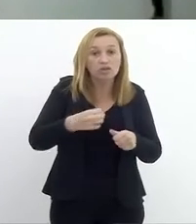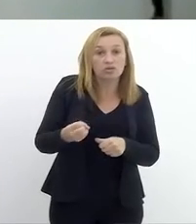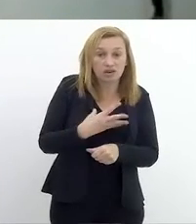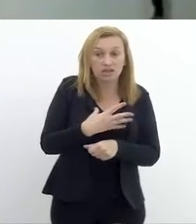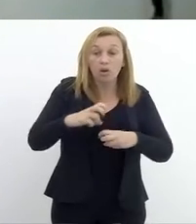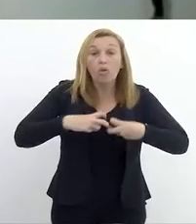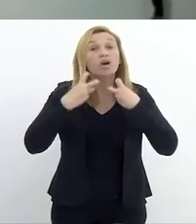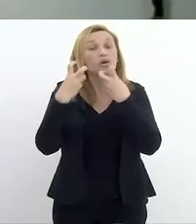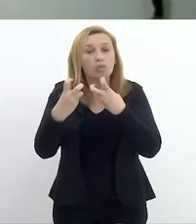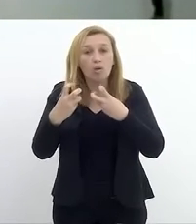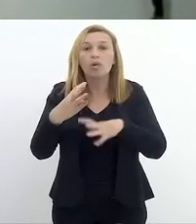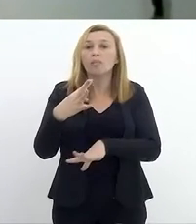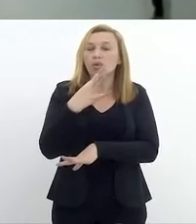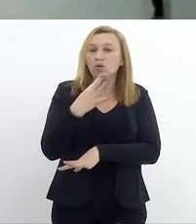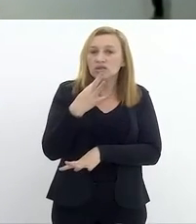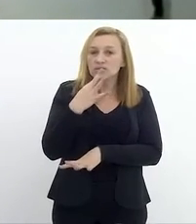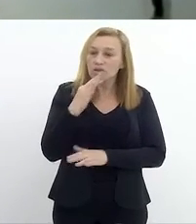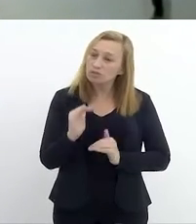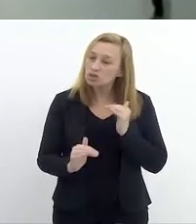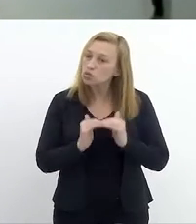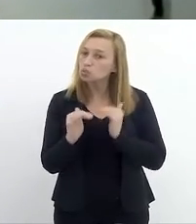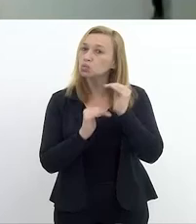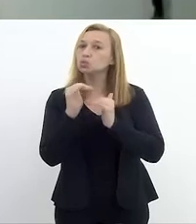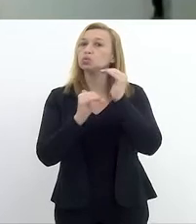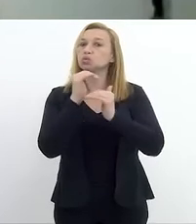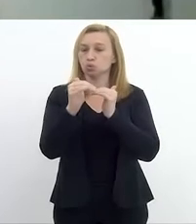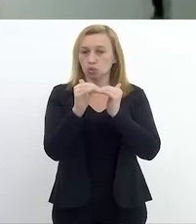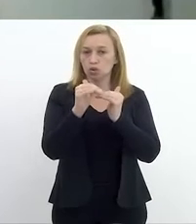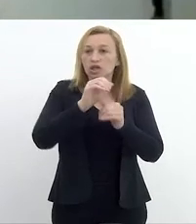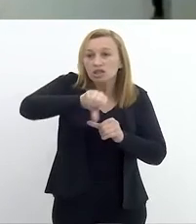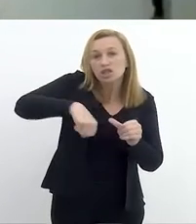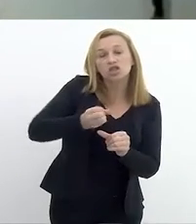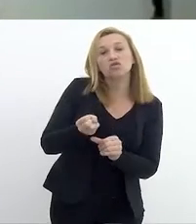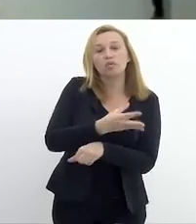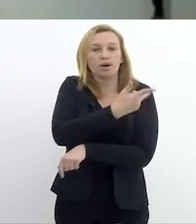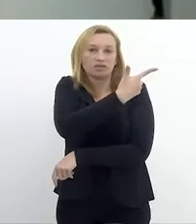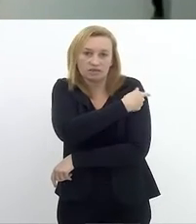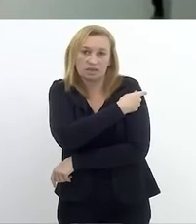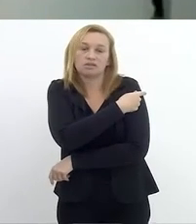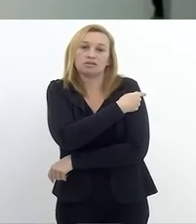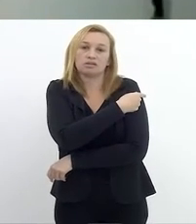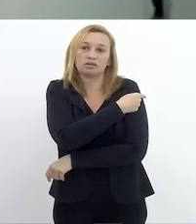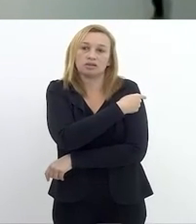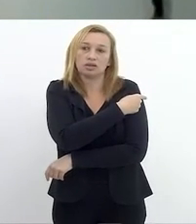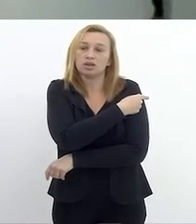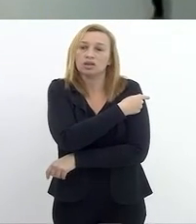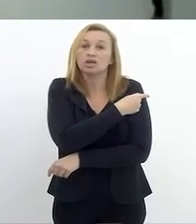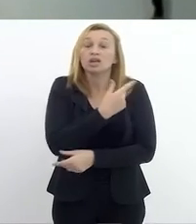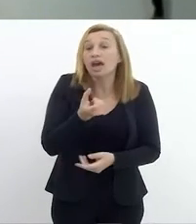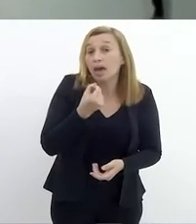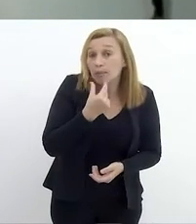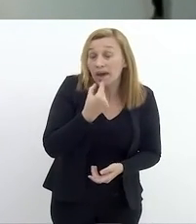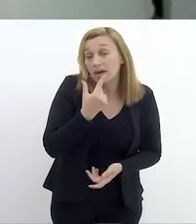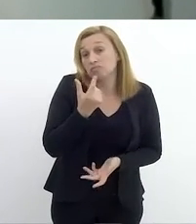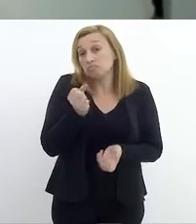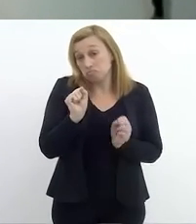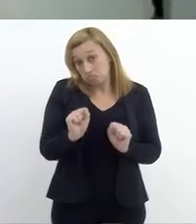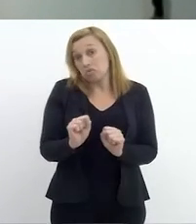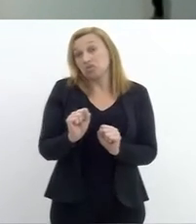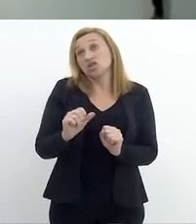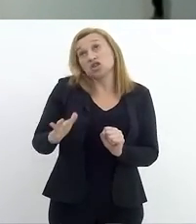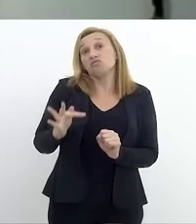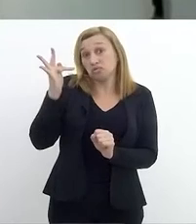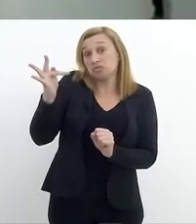poderia existir sem inovação, mas há um clamor da humanidade, né, para que esse conhecimento